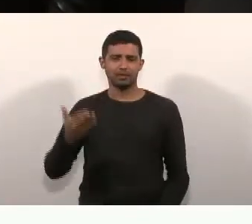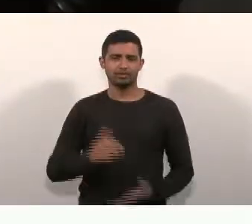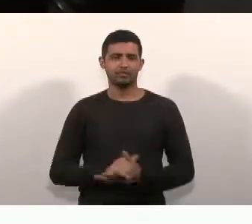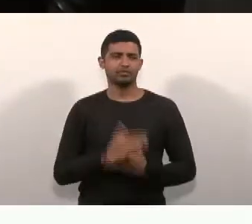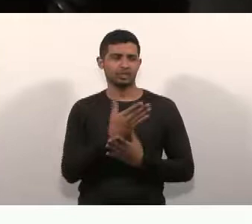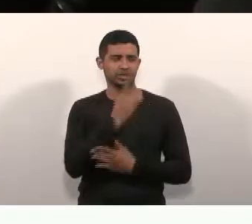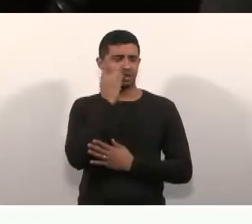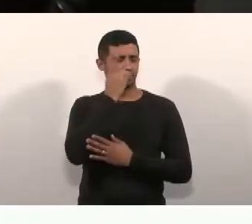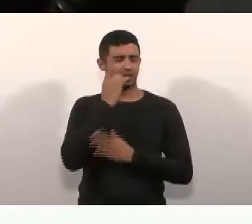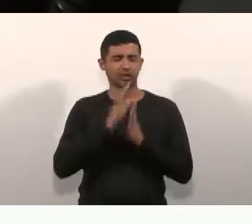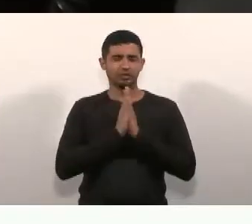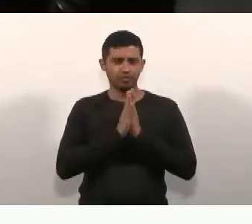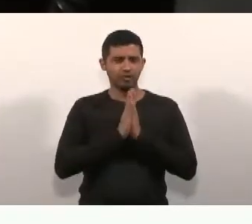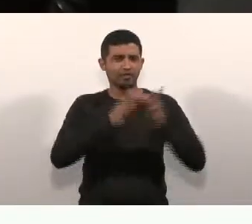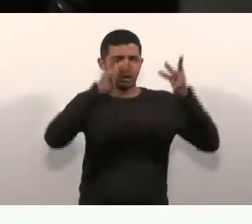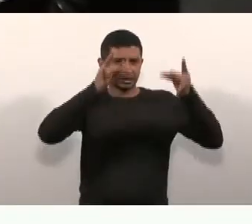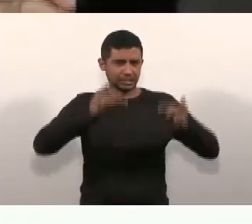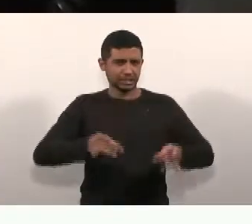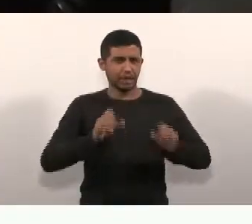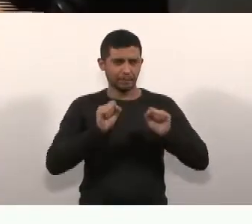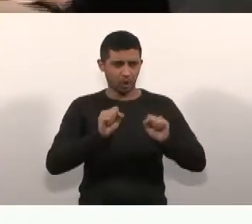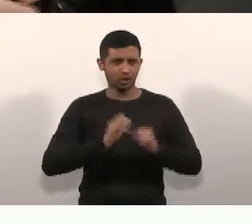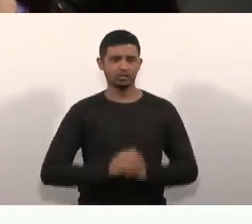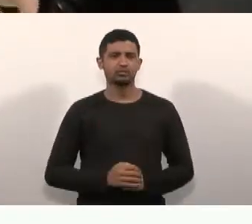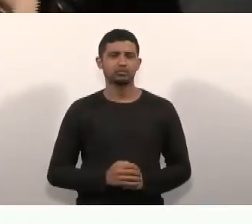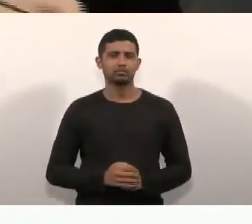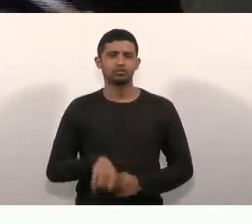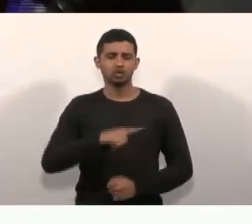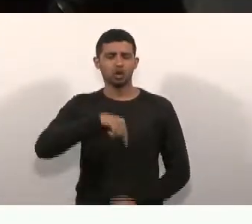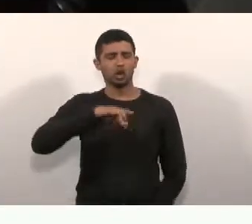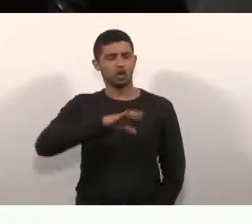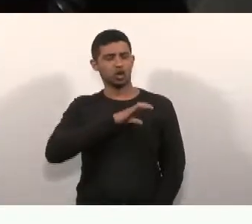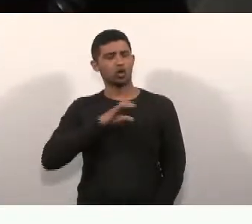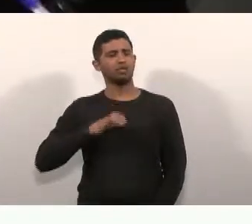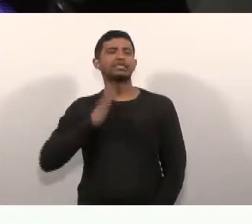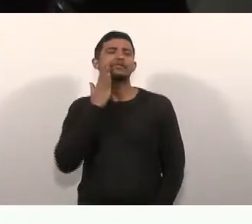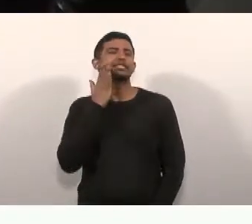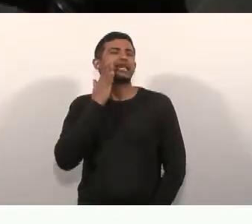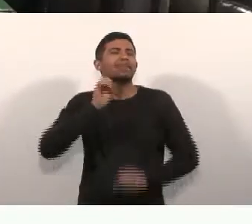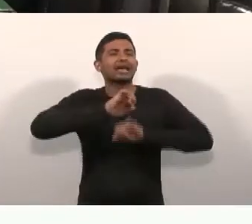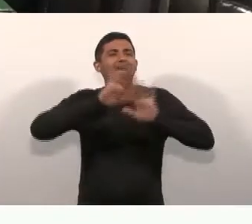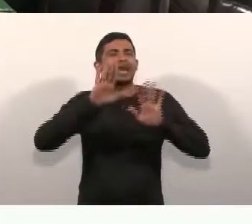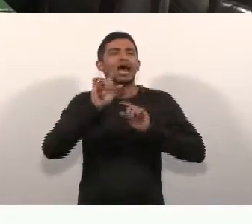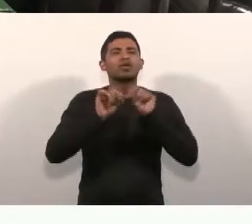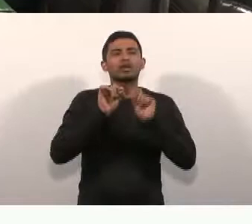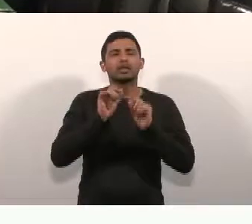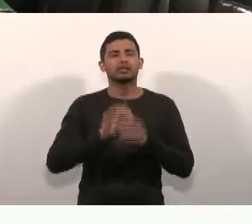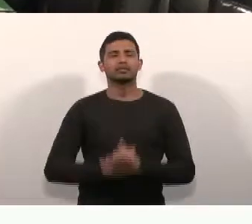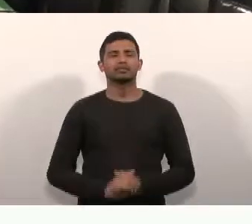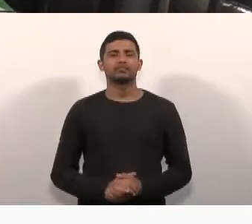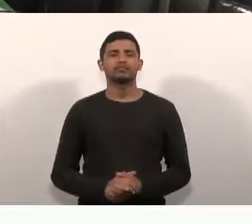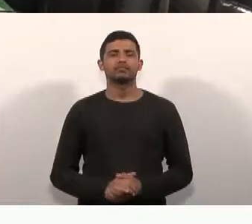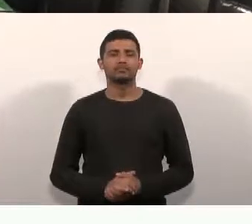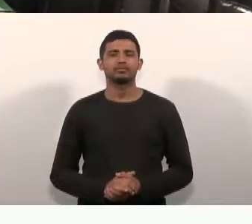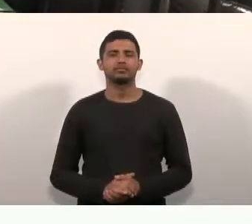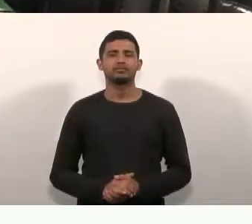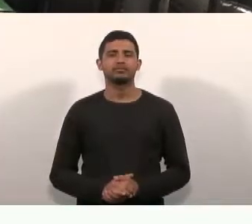deputado Valdeir Carneiro, se puder explanar mais a respeito, a gente, como comissão, entender o que convém.